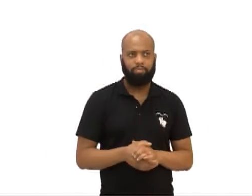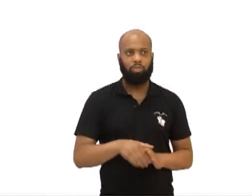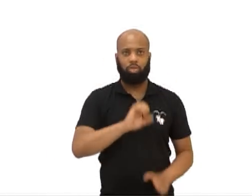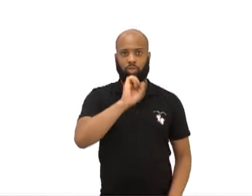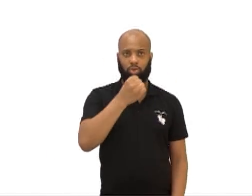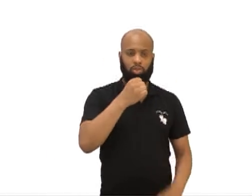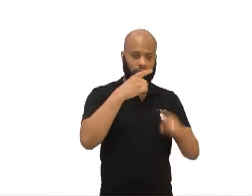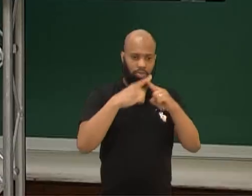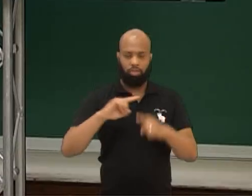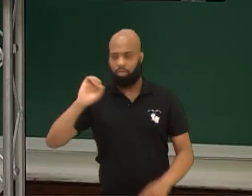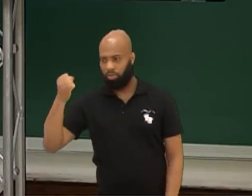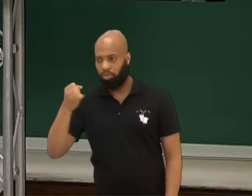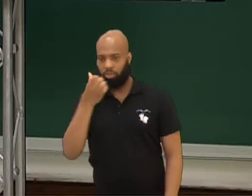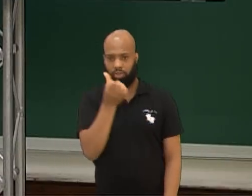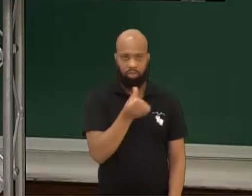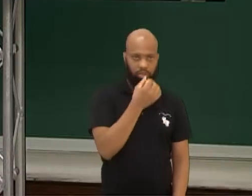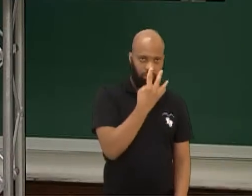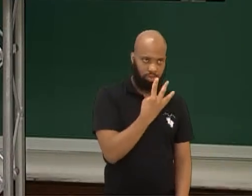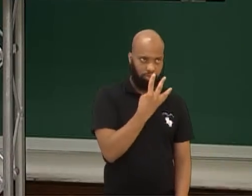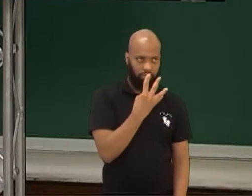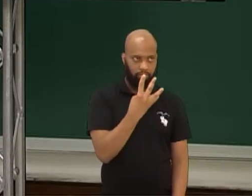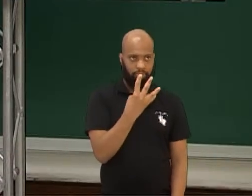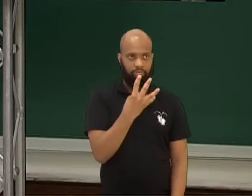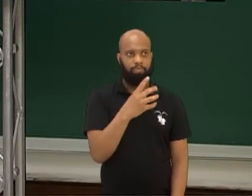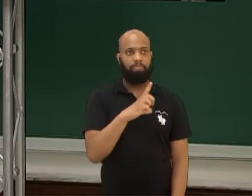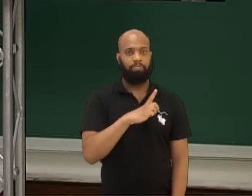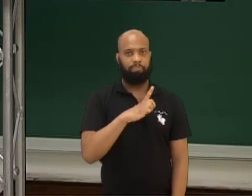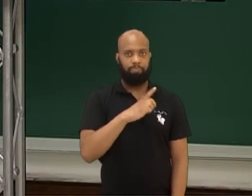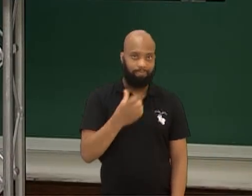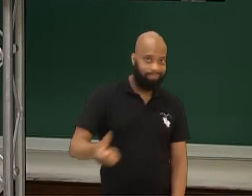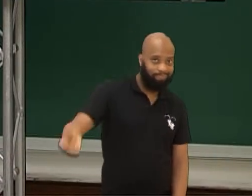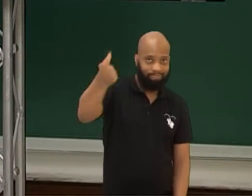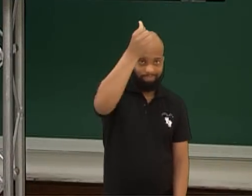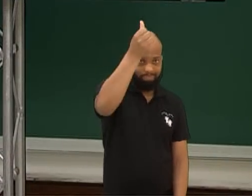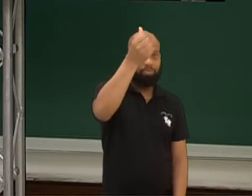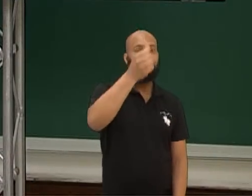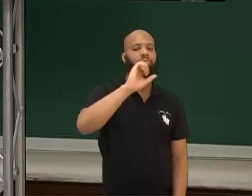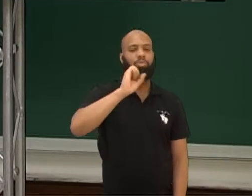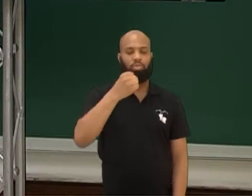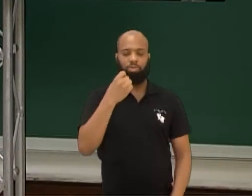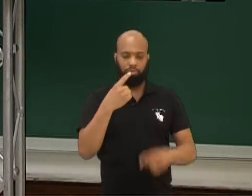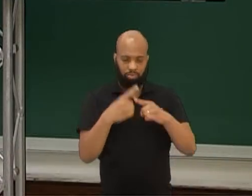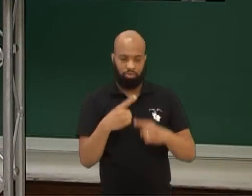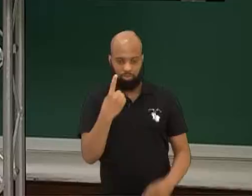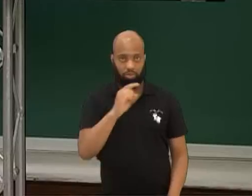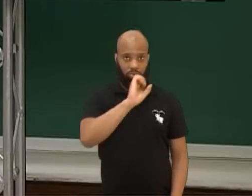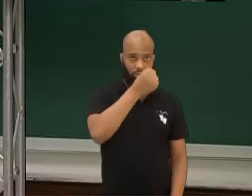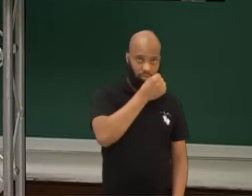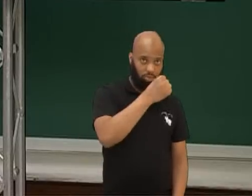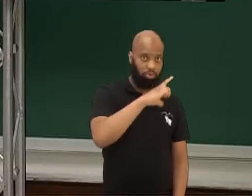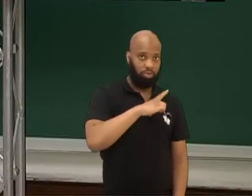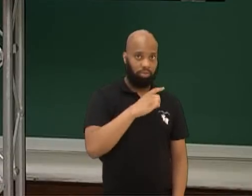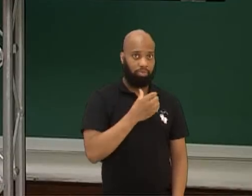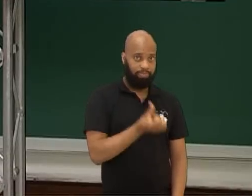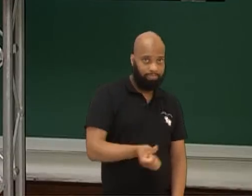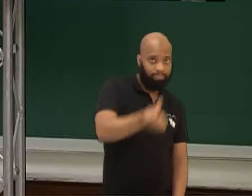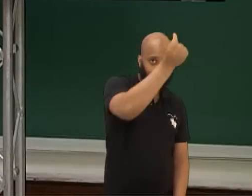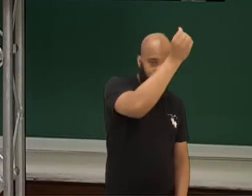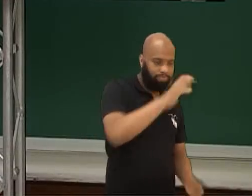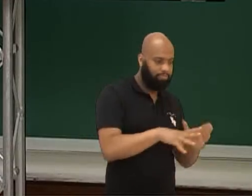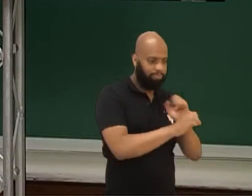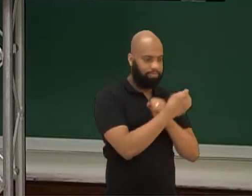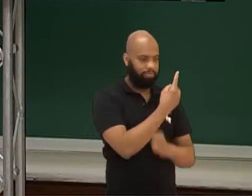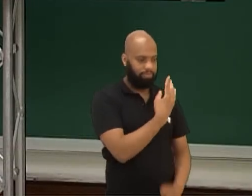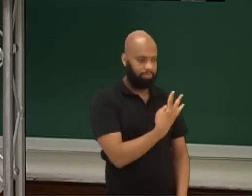8 vezes 8, 64. Foi 6. 8 vezes 1, 8. Com o 6 que foi, 14.